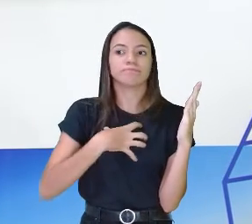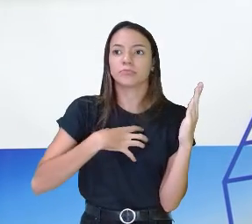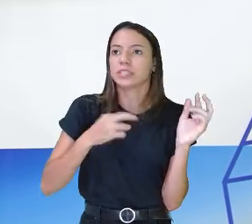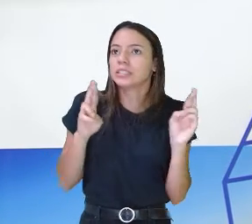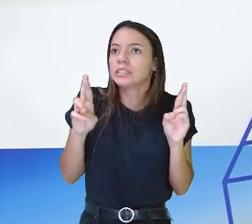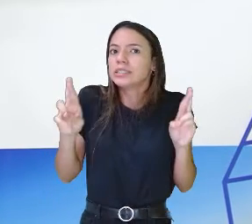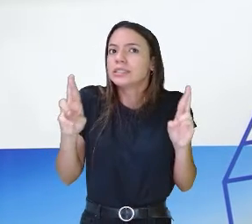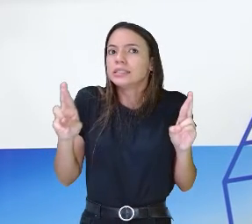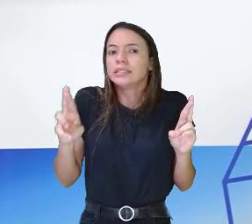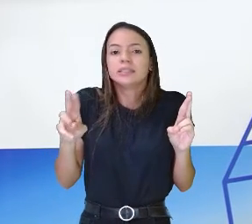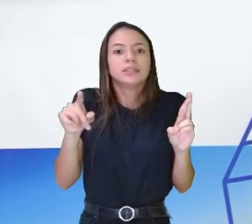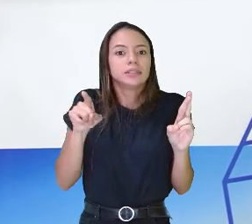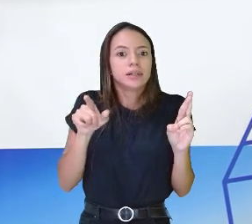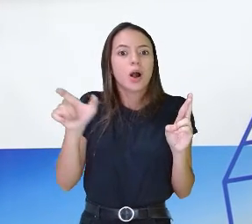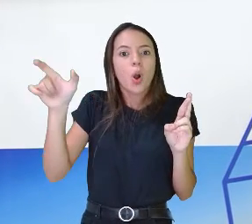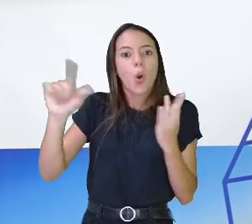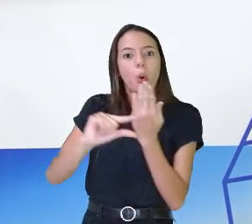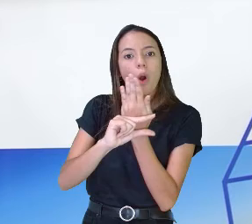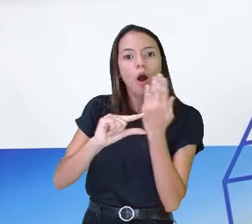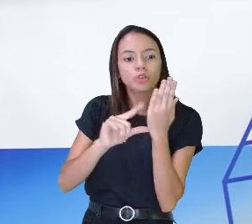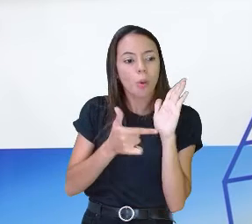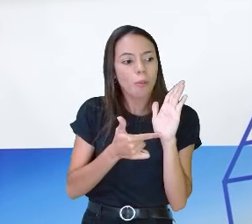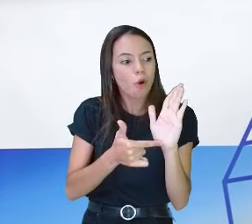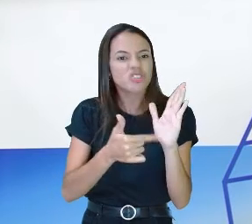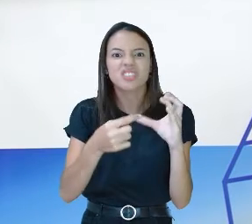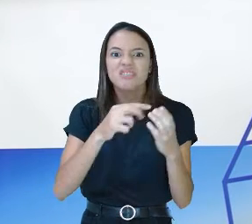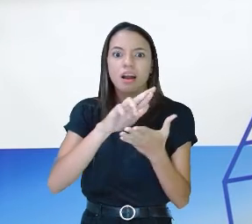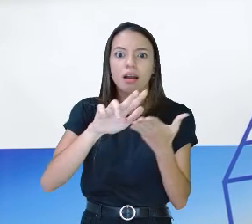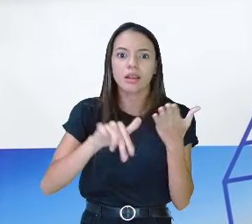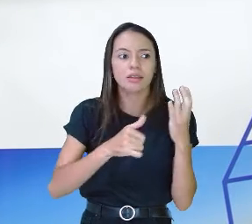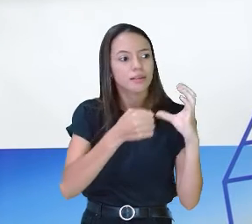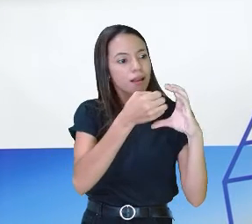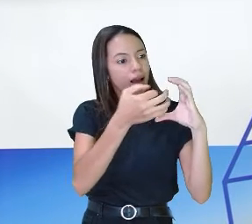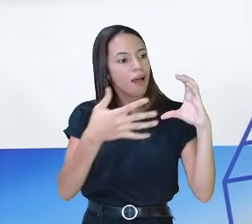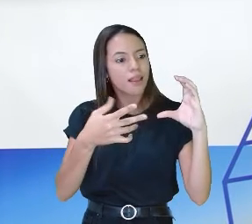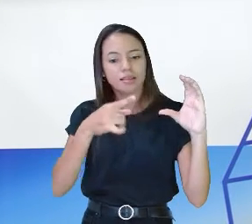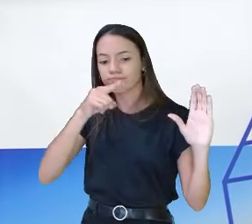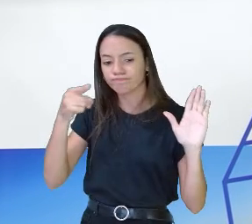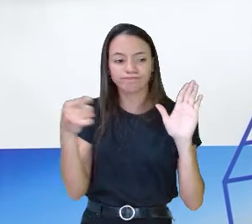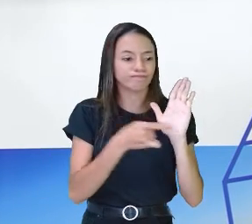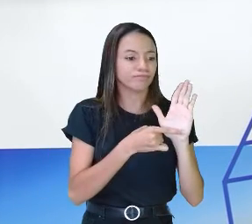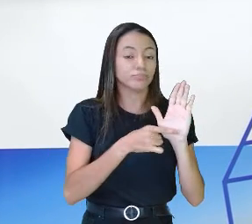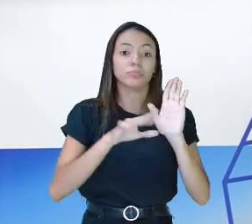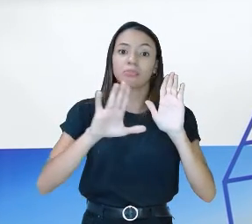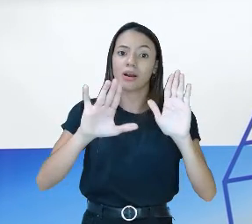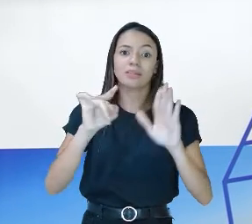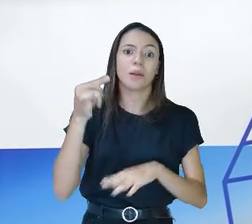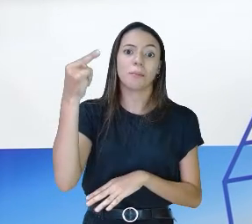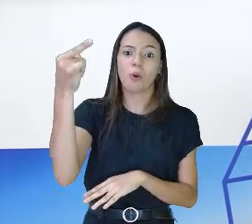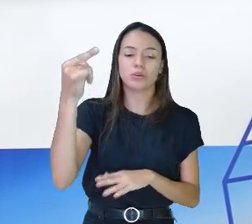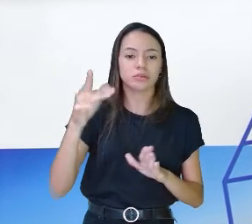de que ele vá continuar trazendo predicados negativos, mas é surpreendido com um elogio.